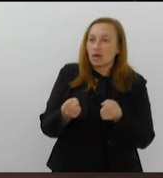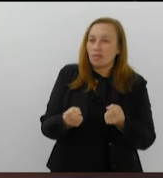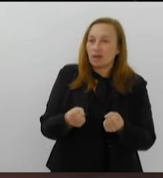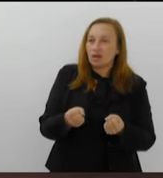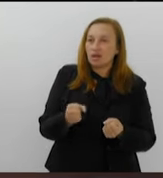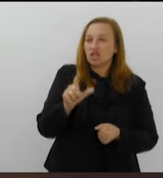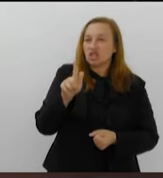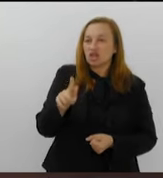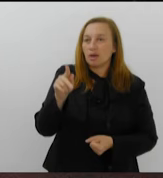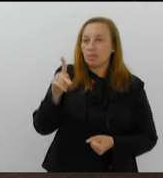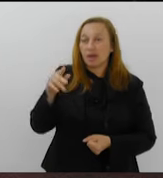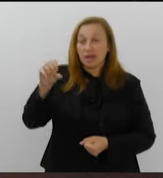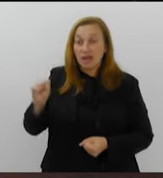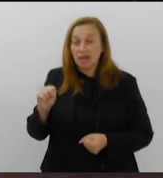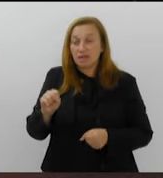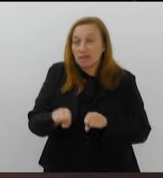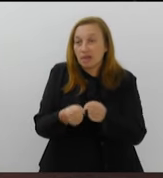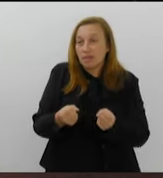defeito,